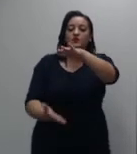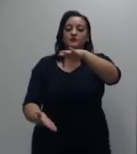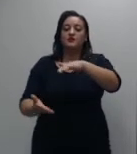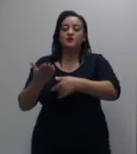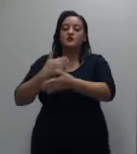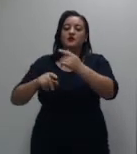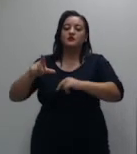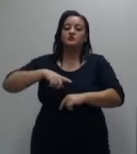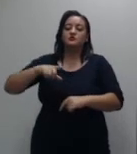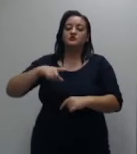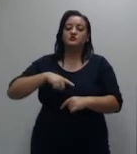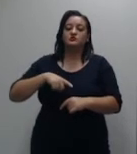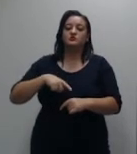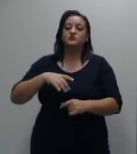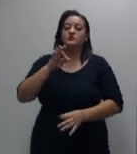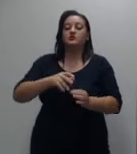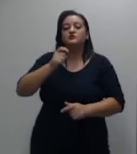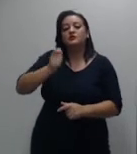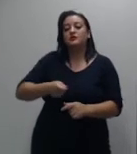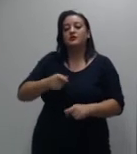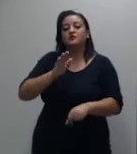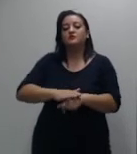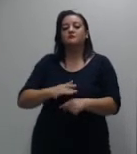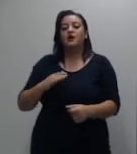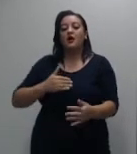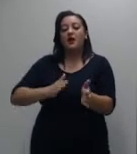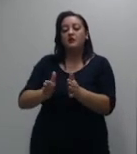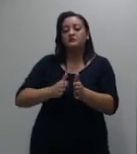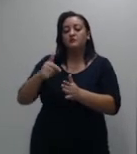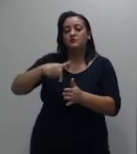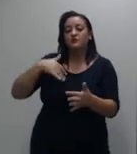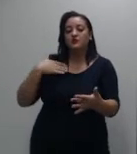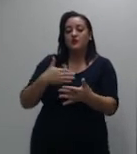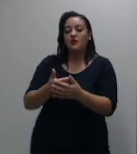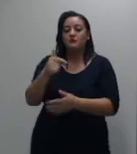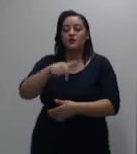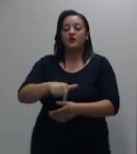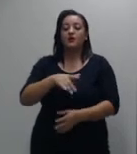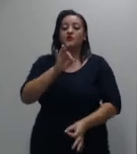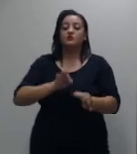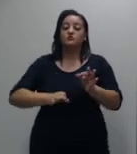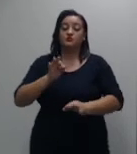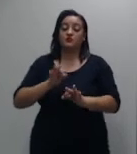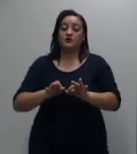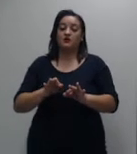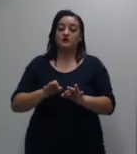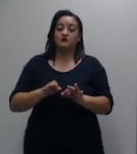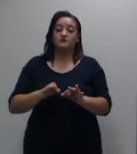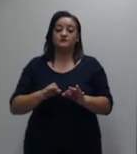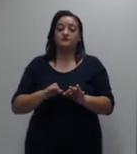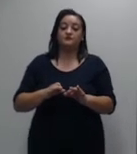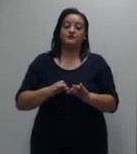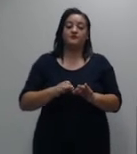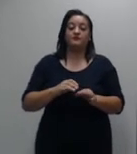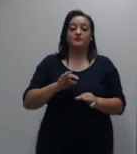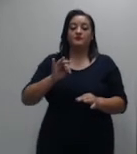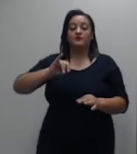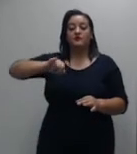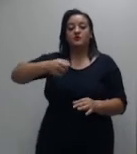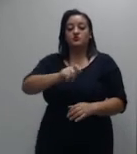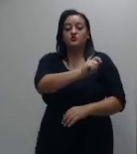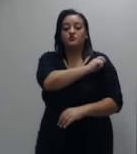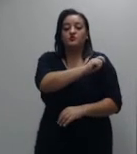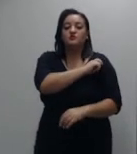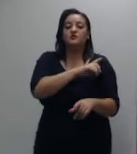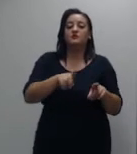Tiago sentença e mais recentemente foi julgada pela PJ do Rio de